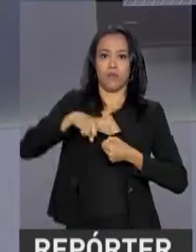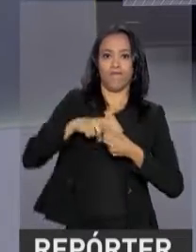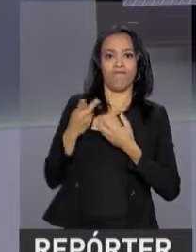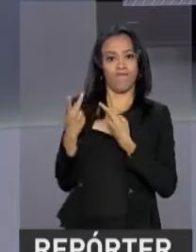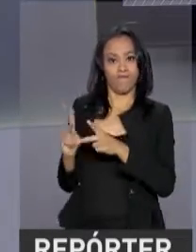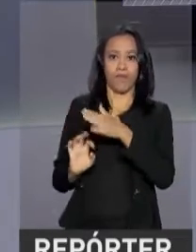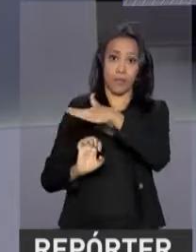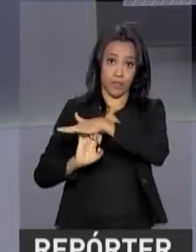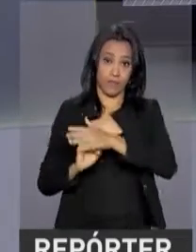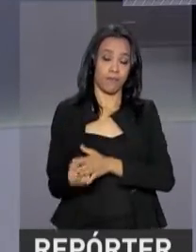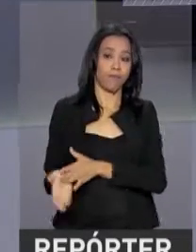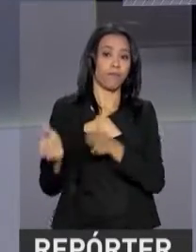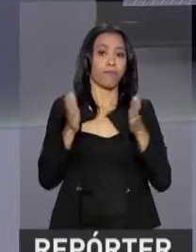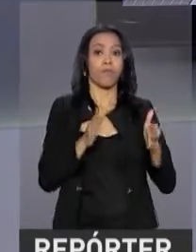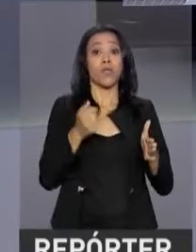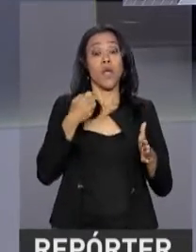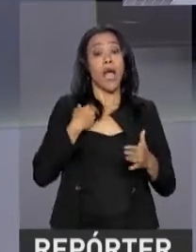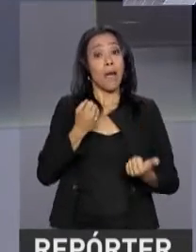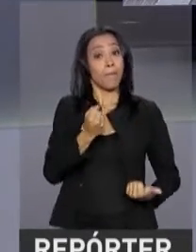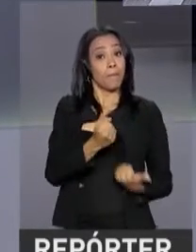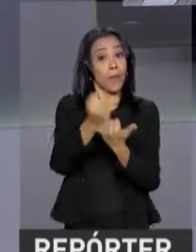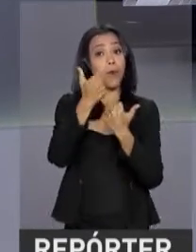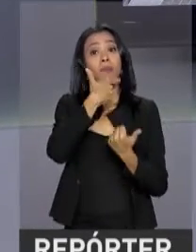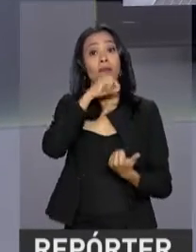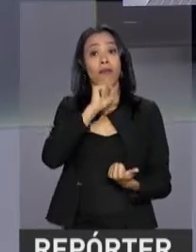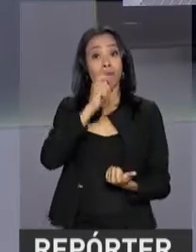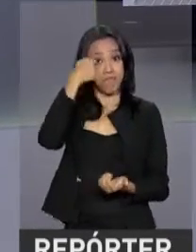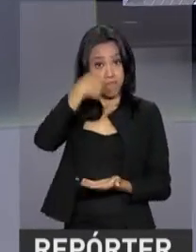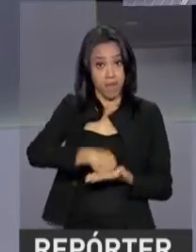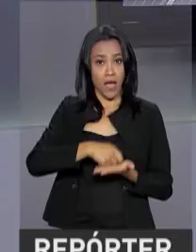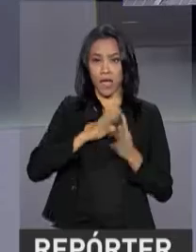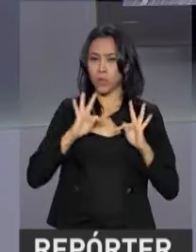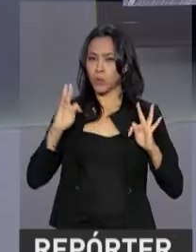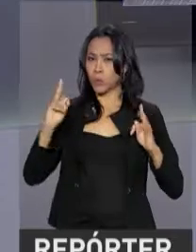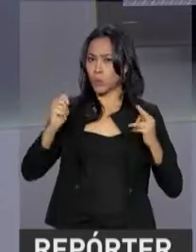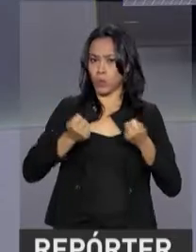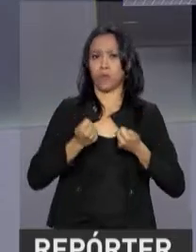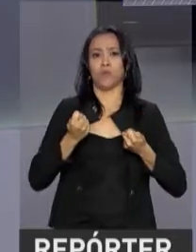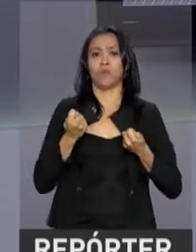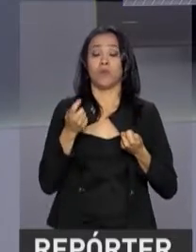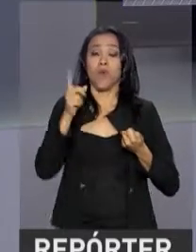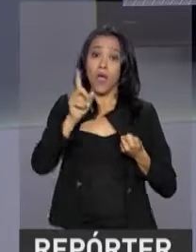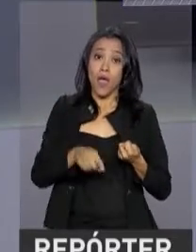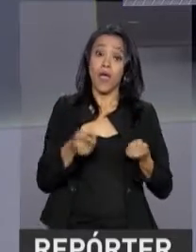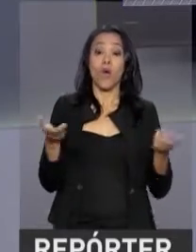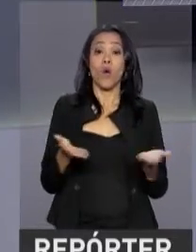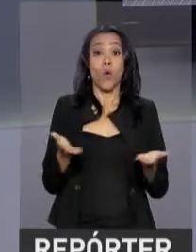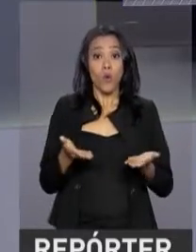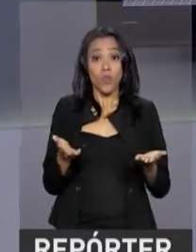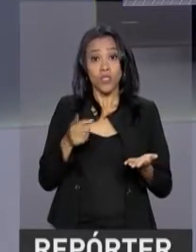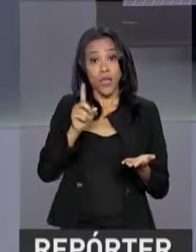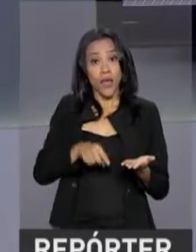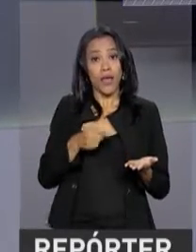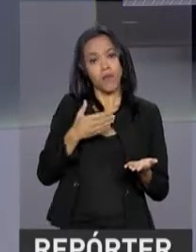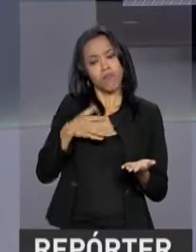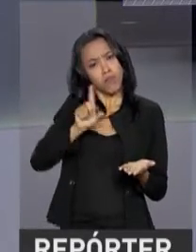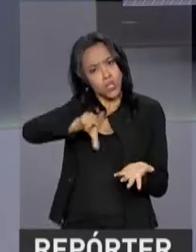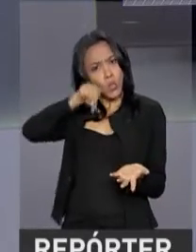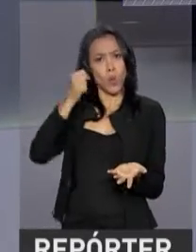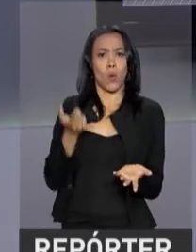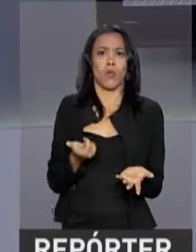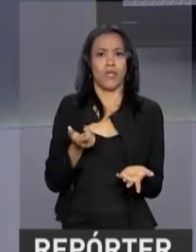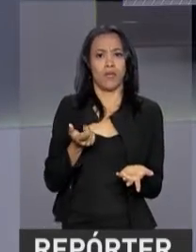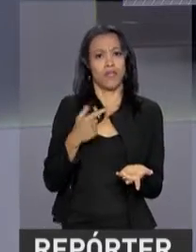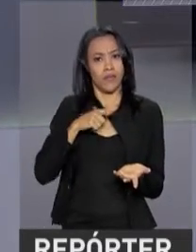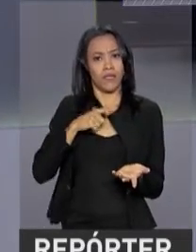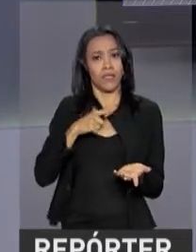o bom pagador para isso o governo espera aprovar o novo cadastro positivo hoje ele é uma opção para o consumidor mas